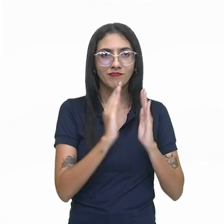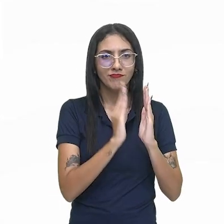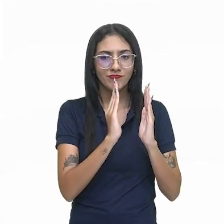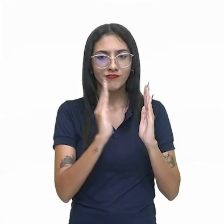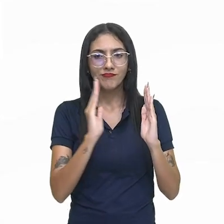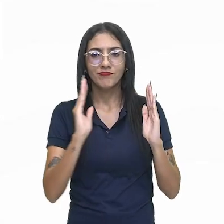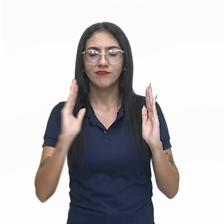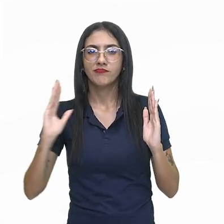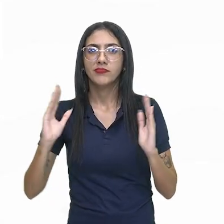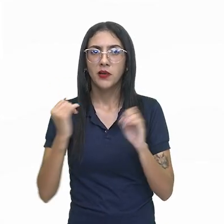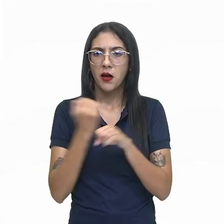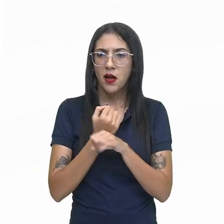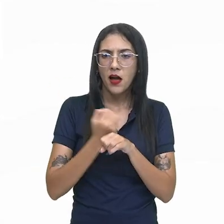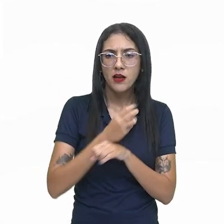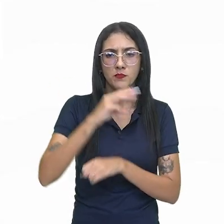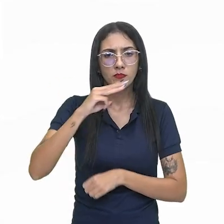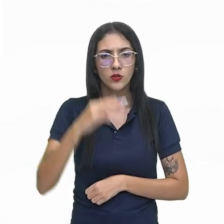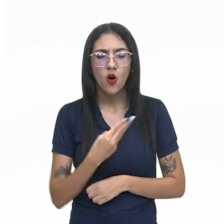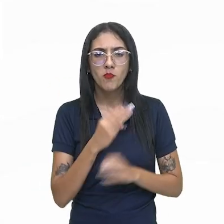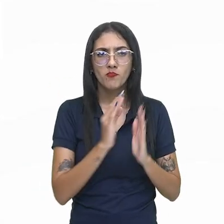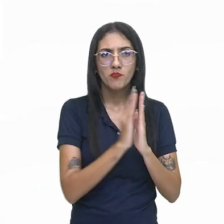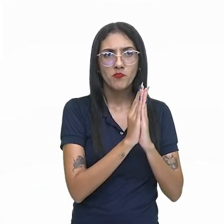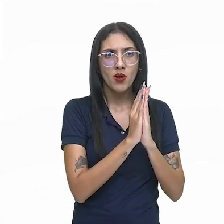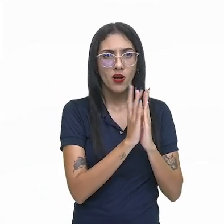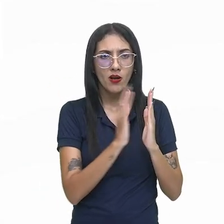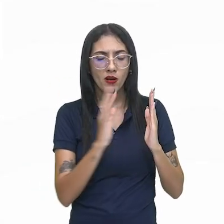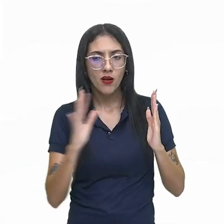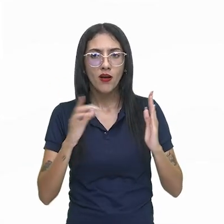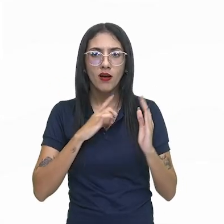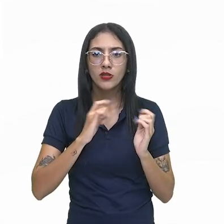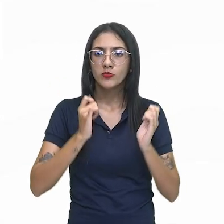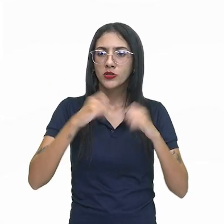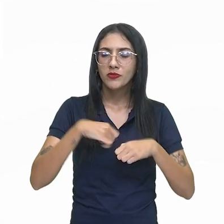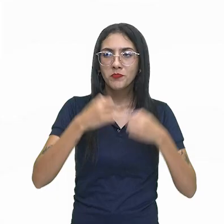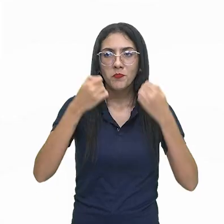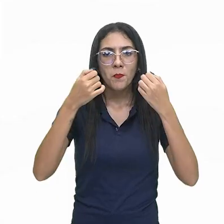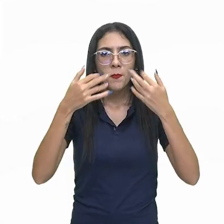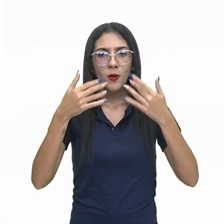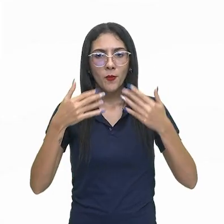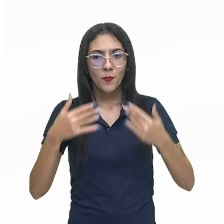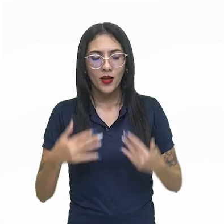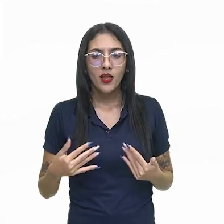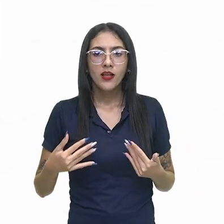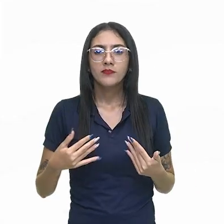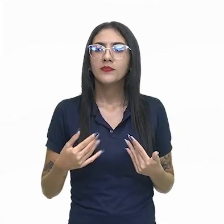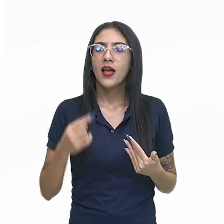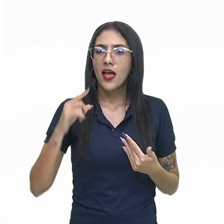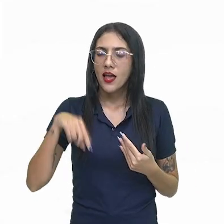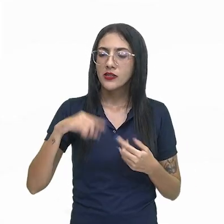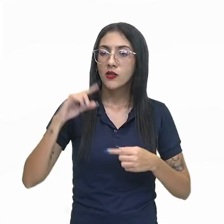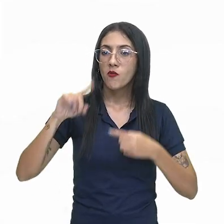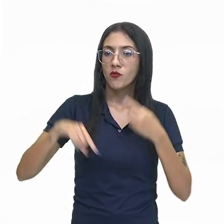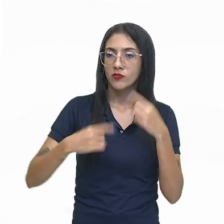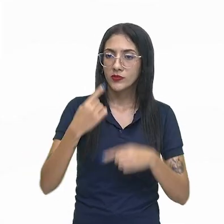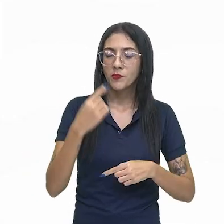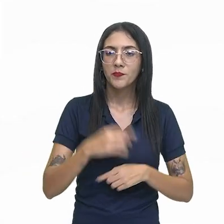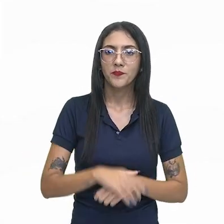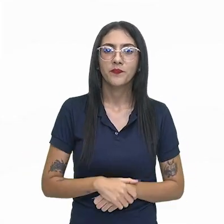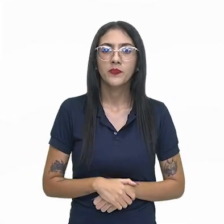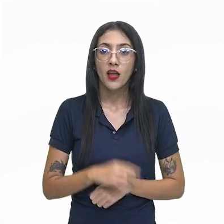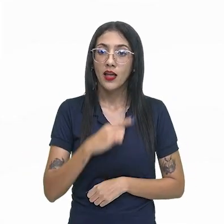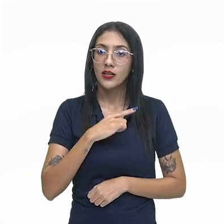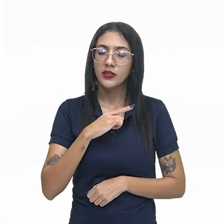entretanto, né, para falar um pouquinho sobre essa evolução, foi utilizado aí